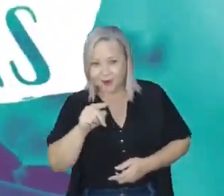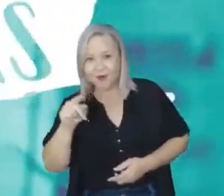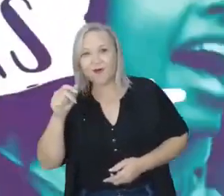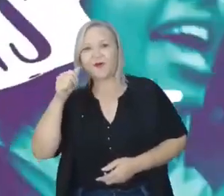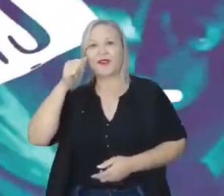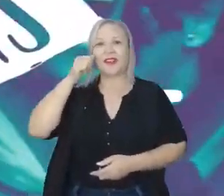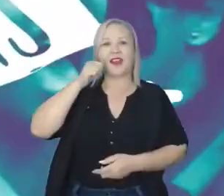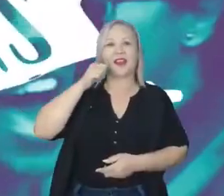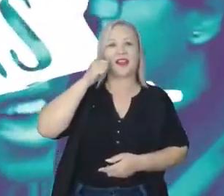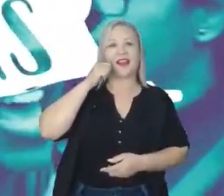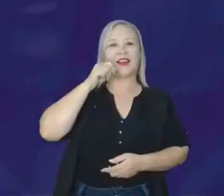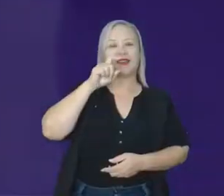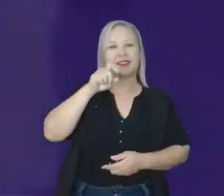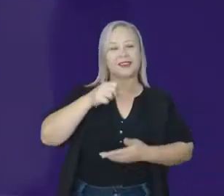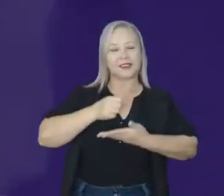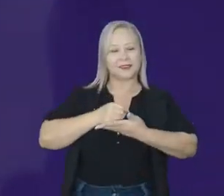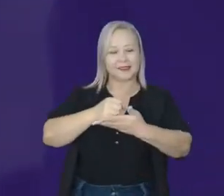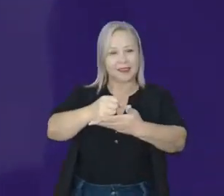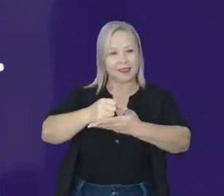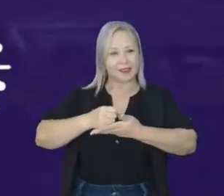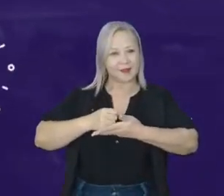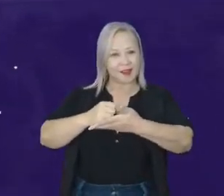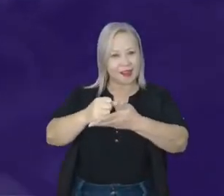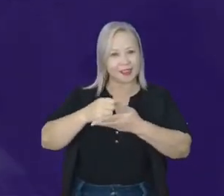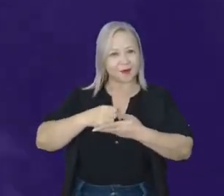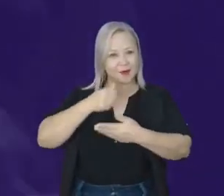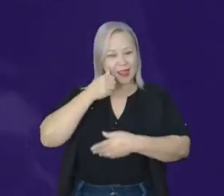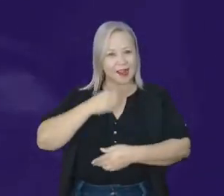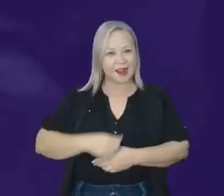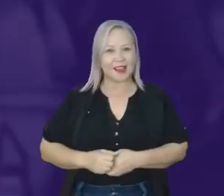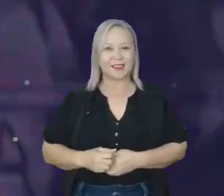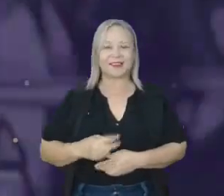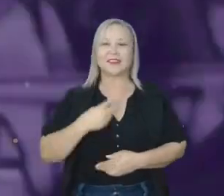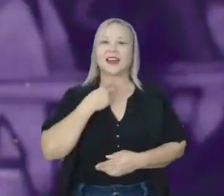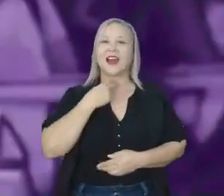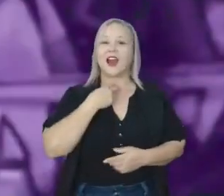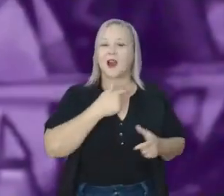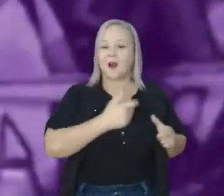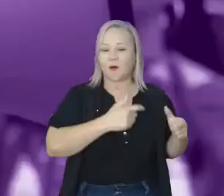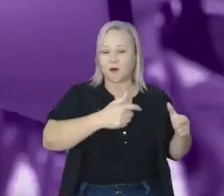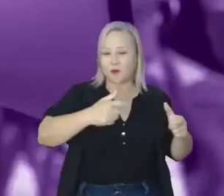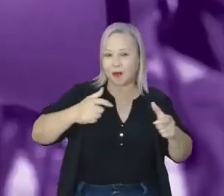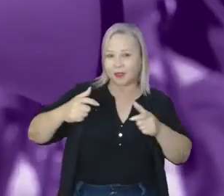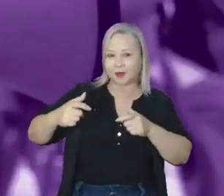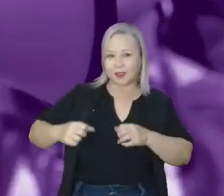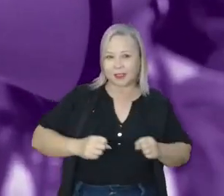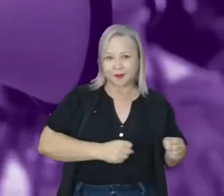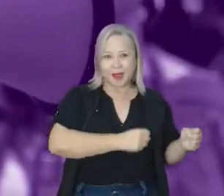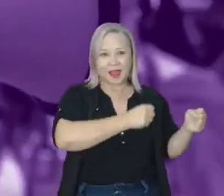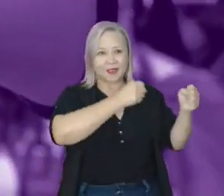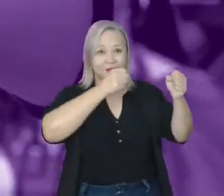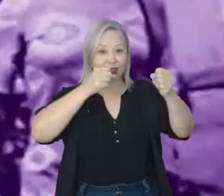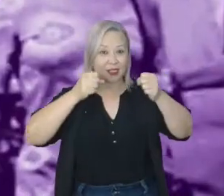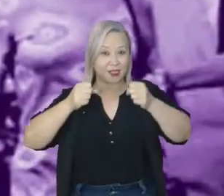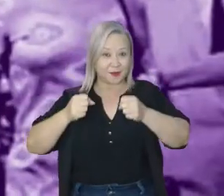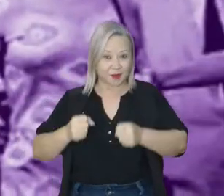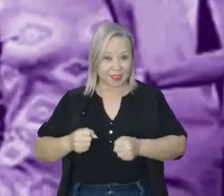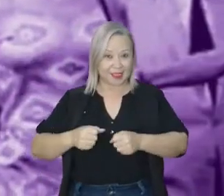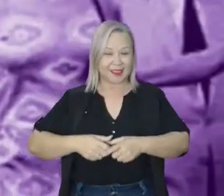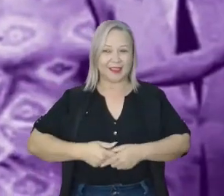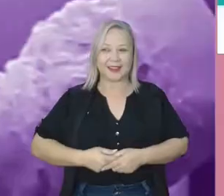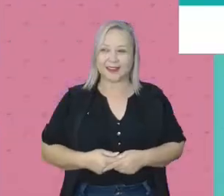Eu sou uma delas, são elas por elas, ocupando os espaços